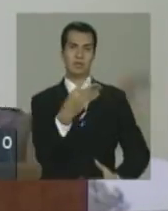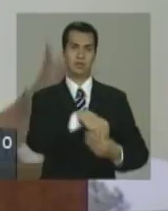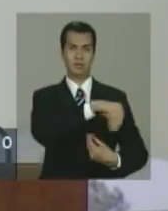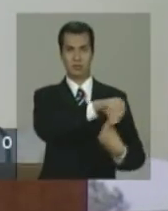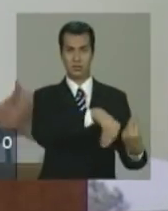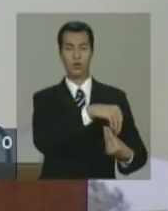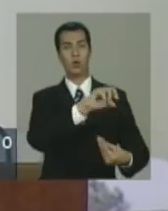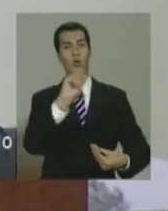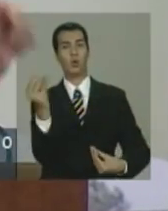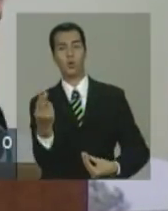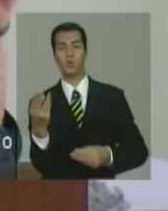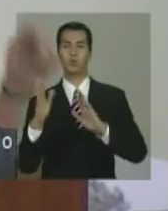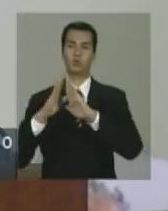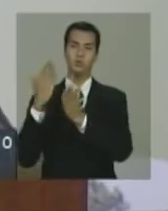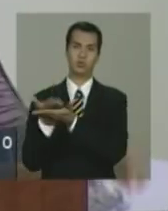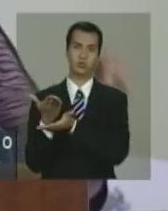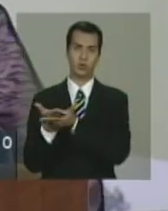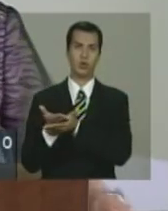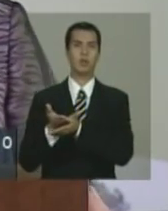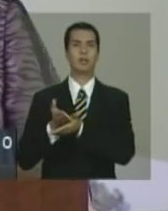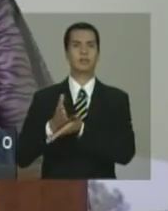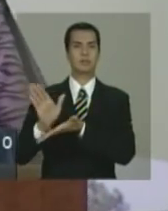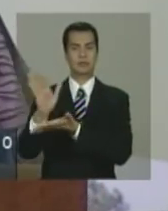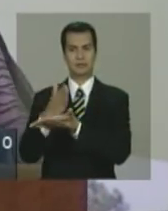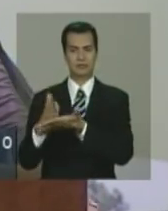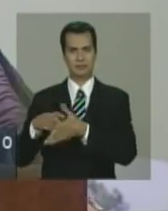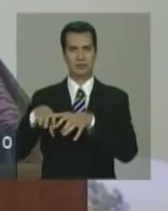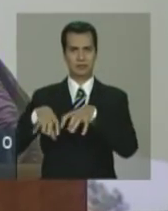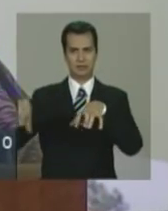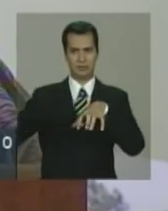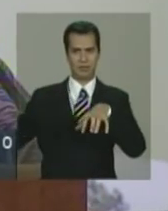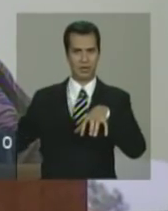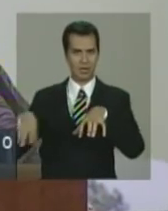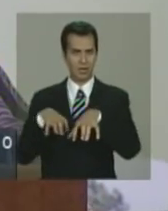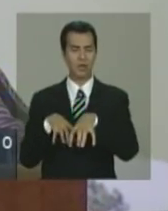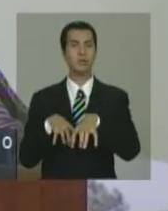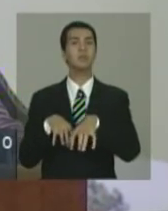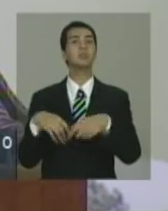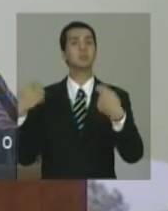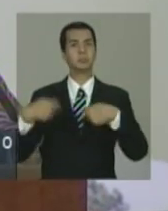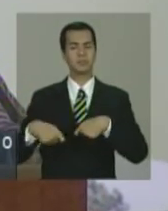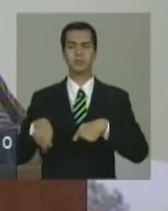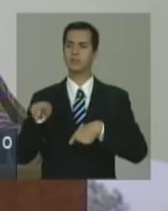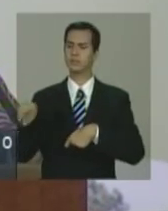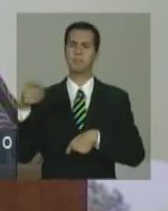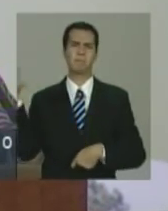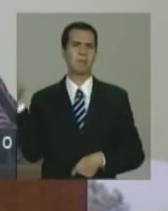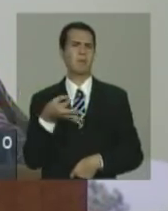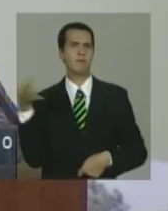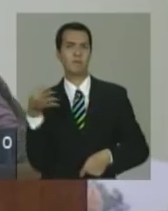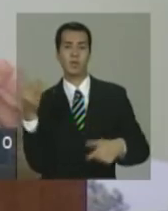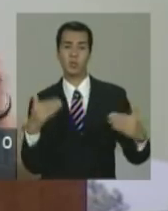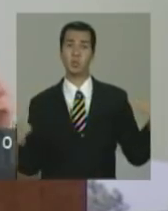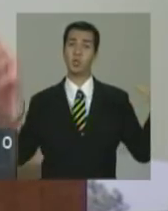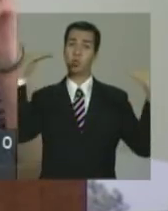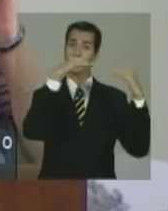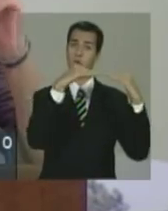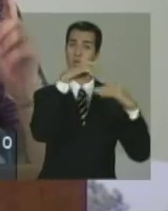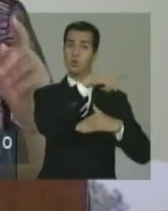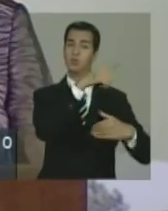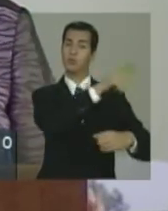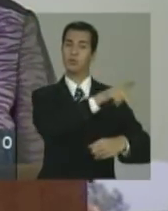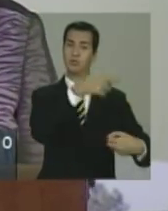brasileiro, tem de ter uma qualidade de formação similar ao professor da zona urbana. E isso